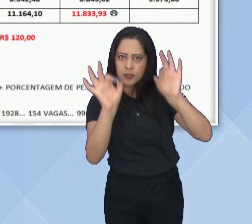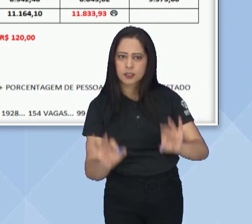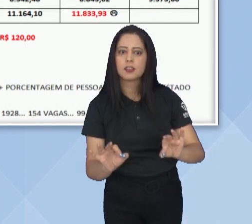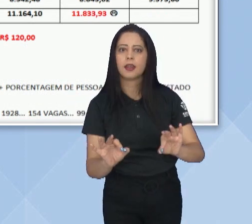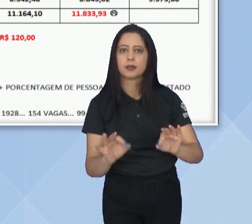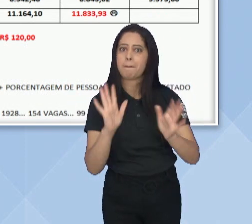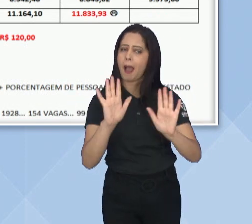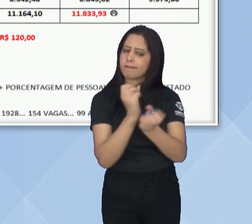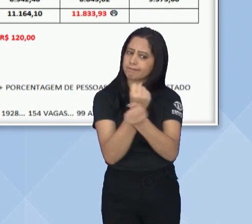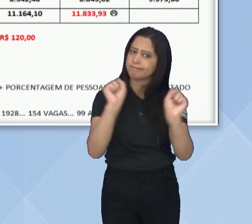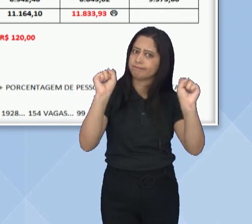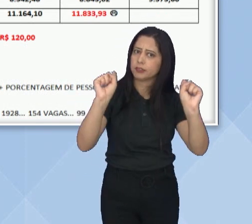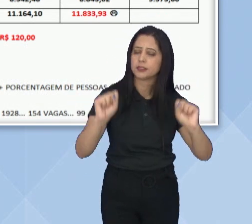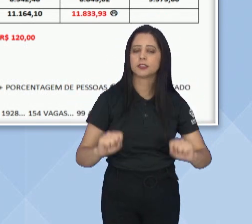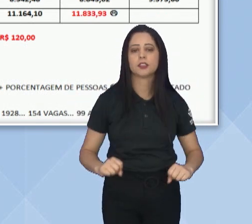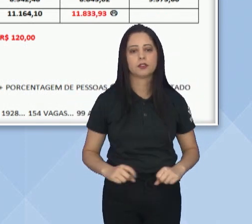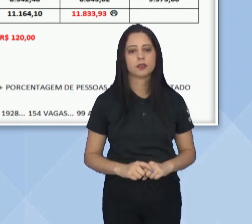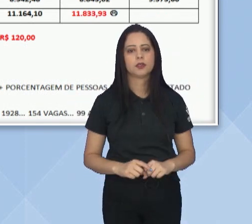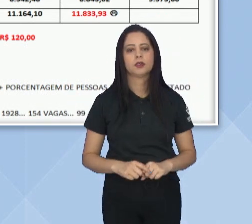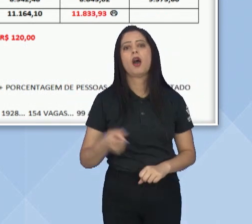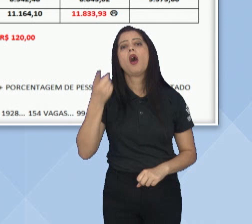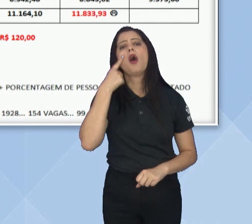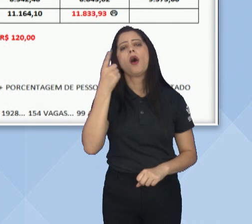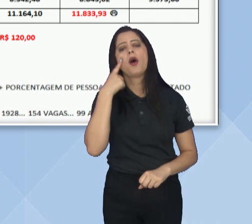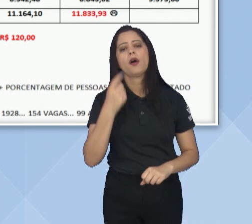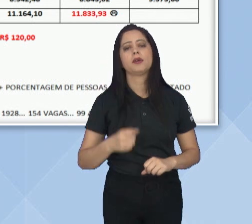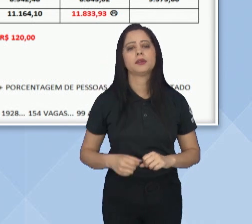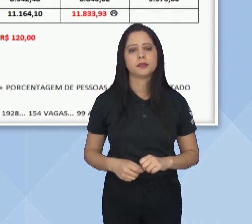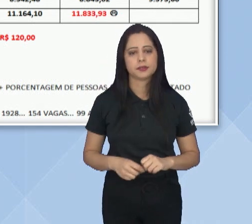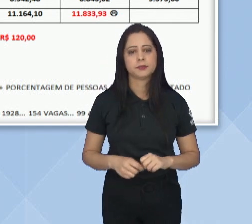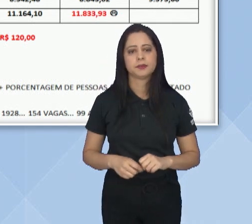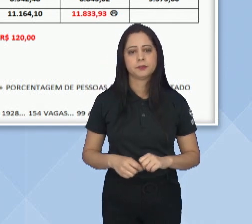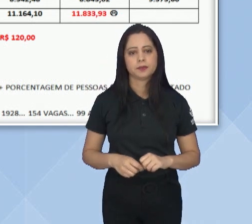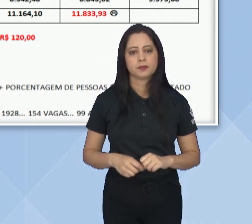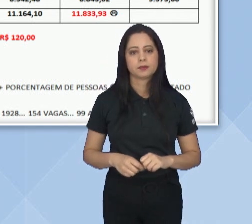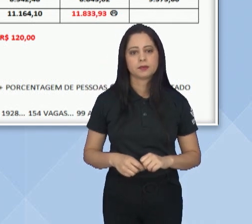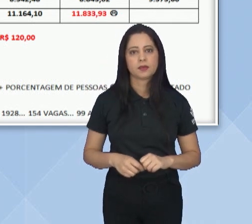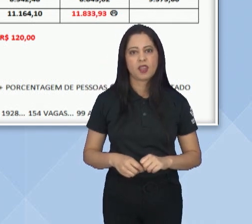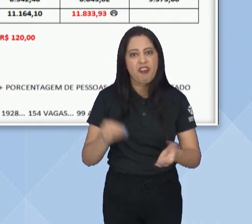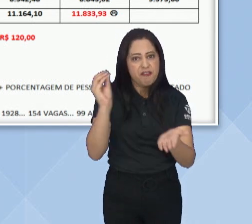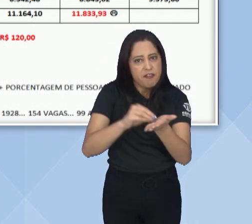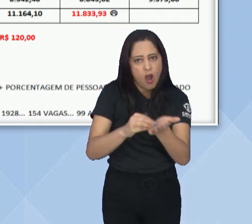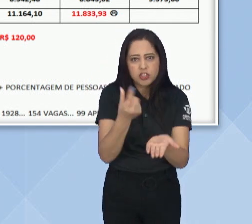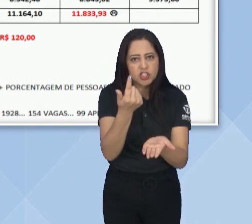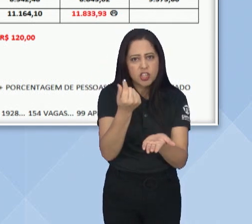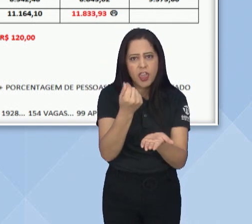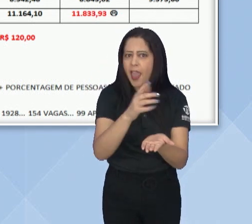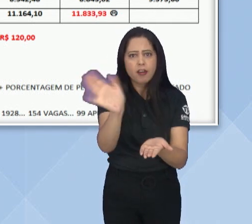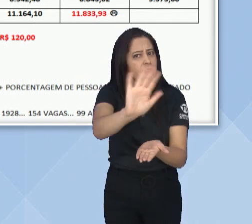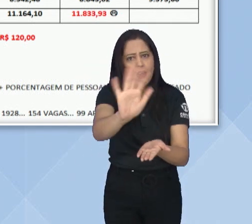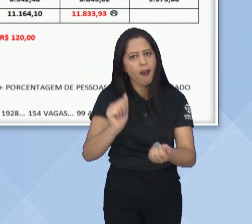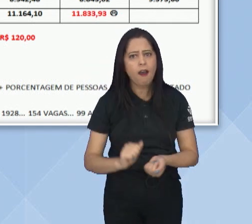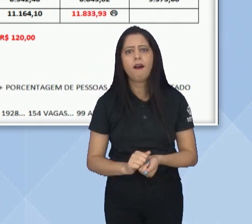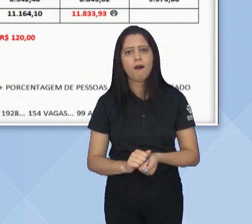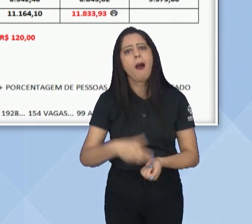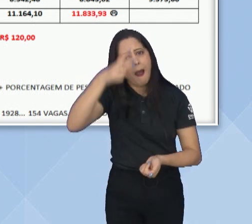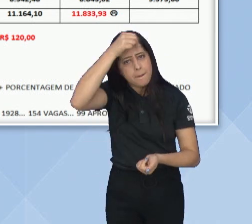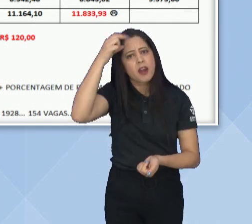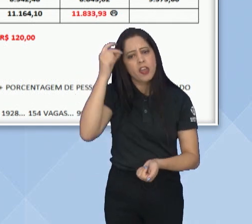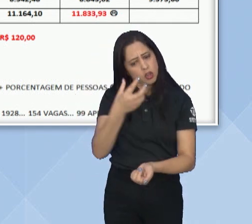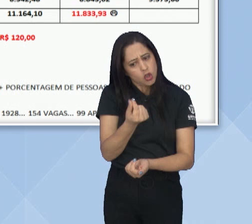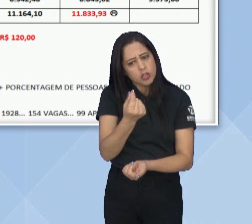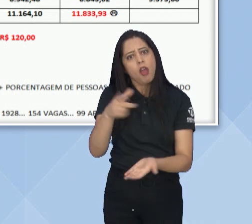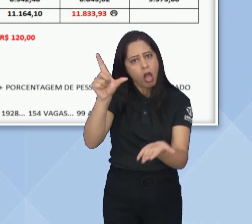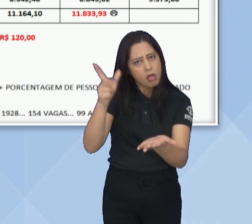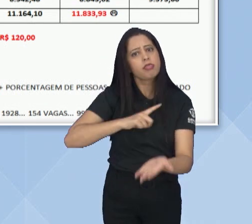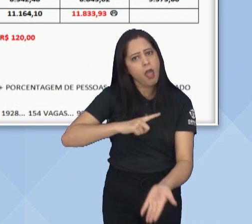quase impossível. E olha... O que? Não é falta de dinheiro. Eu quero deixar claro a próxima, por favor. Não